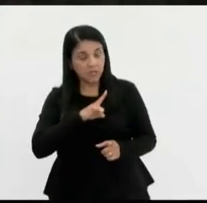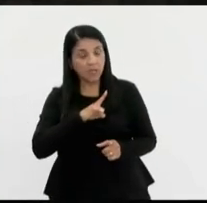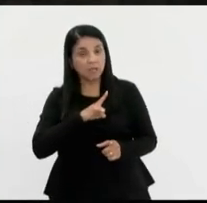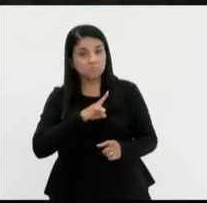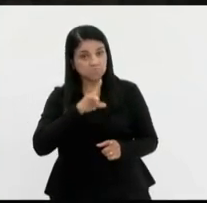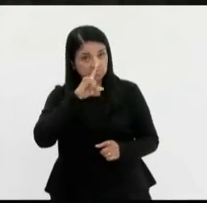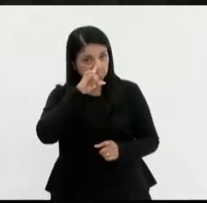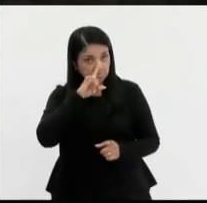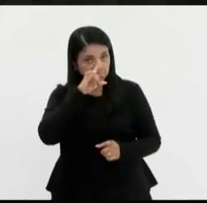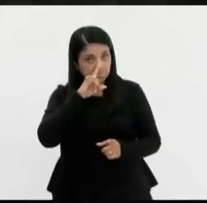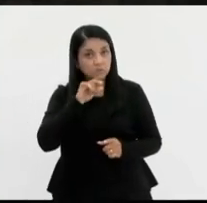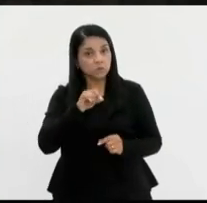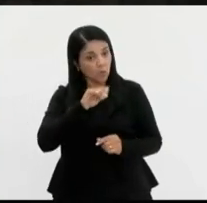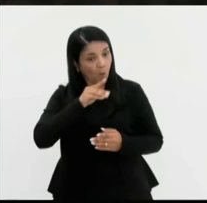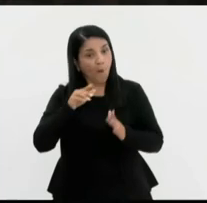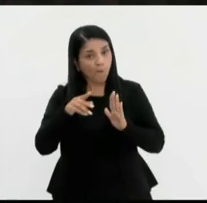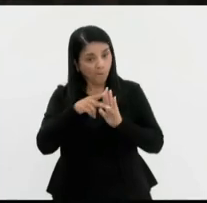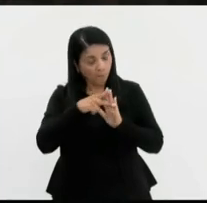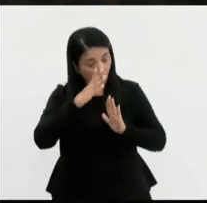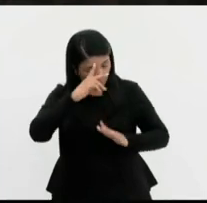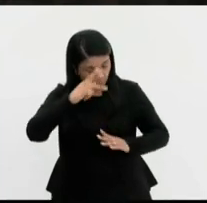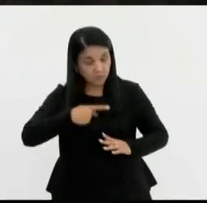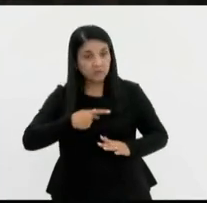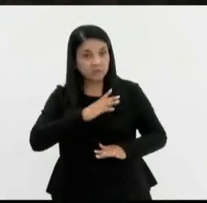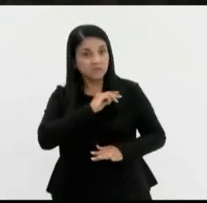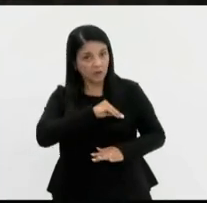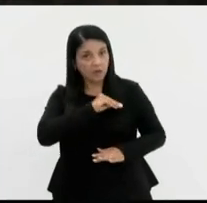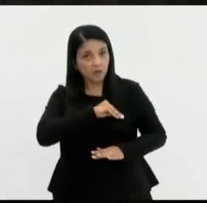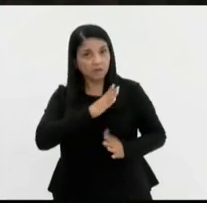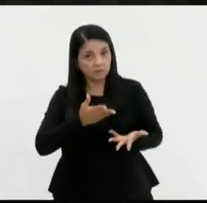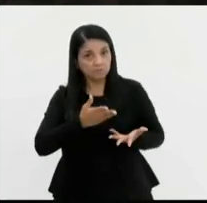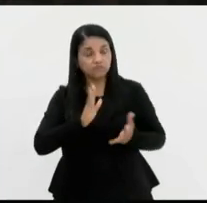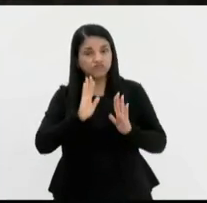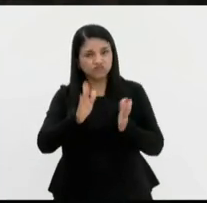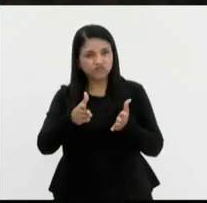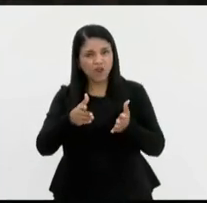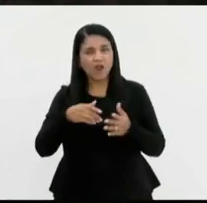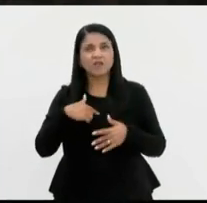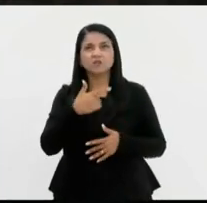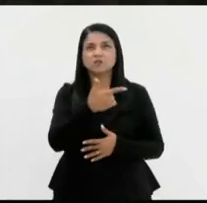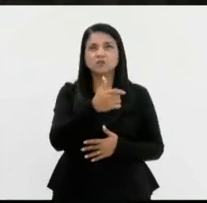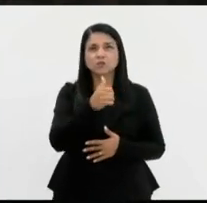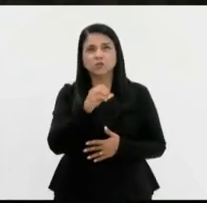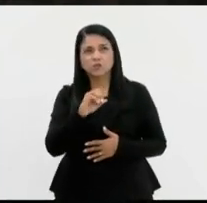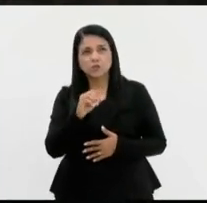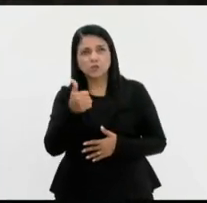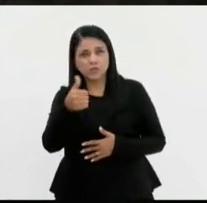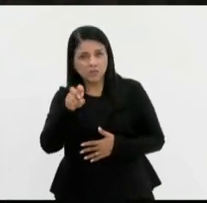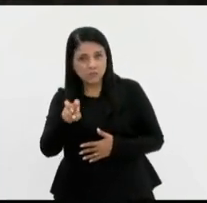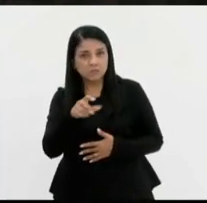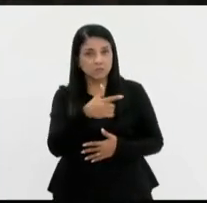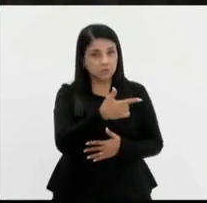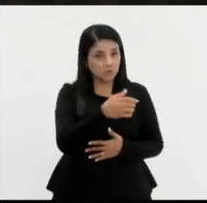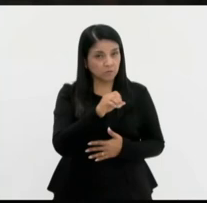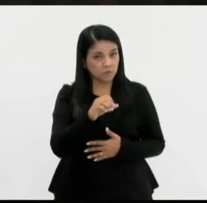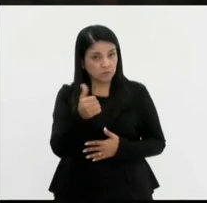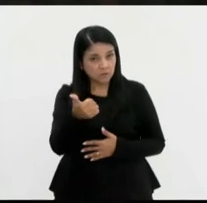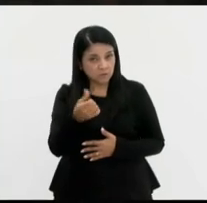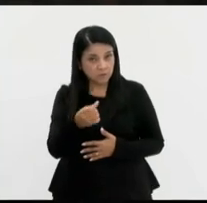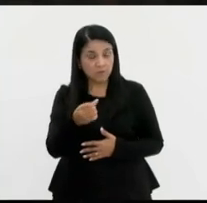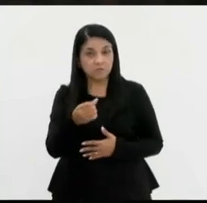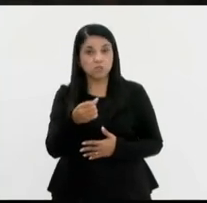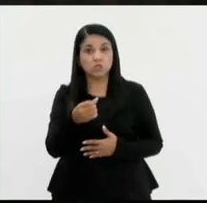próprios salários nós já vivemos aqui 2015 2016 a tragédia que